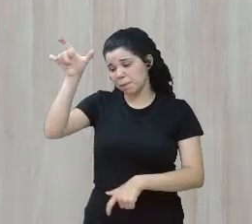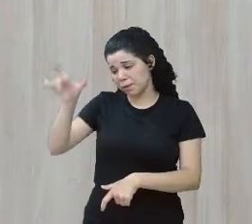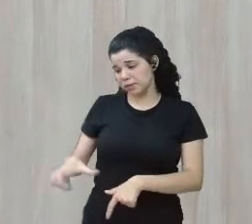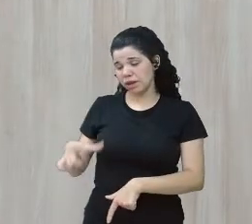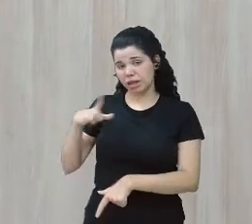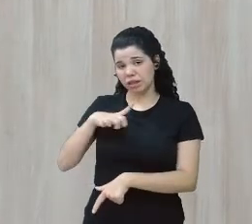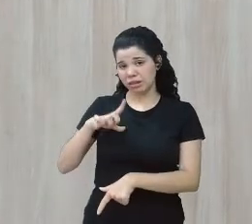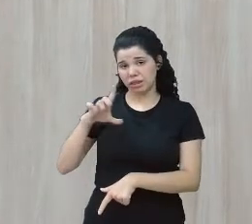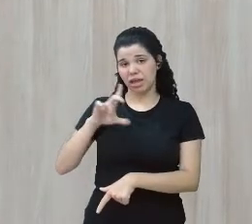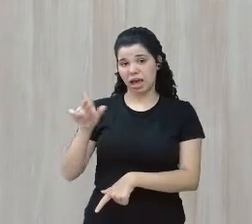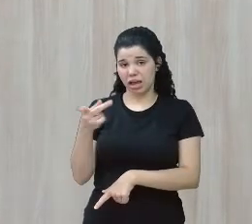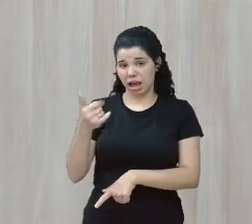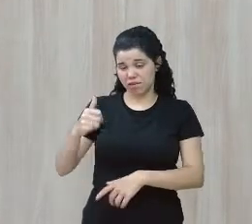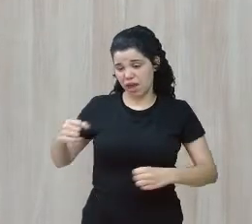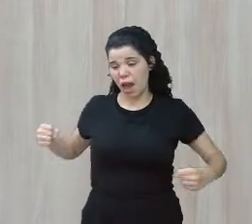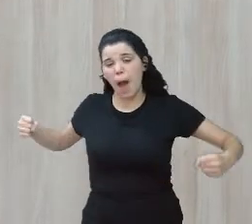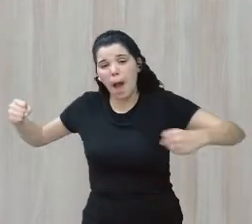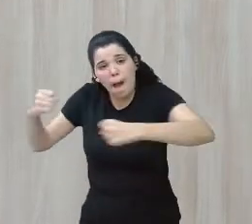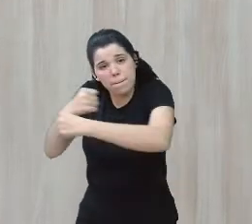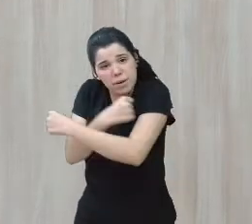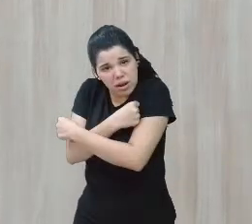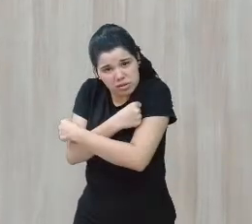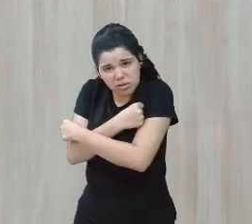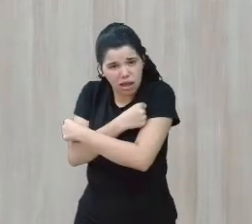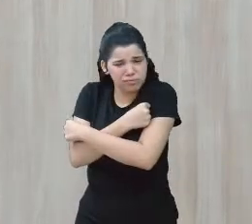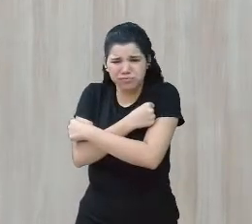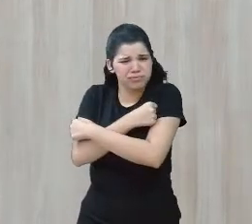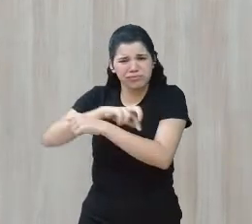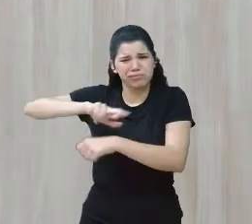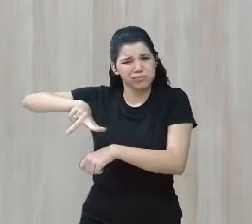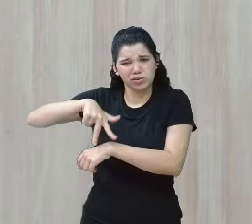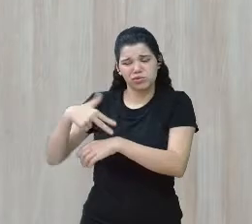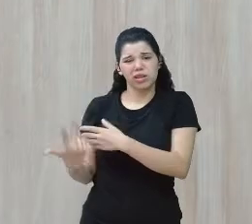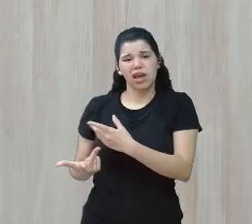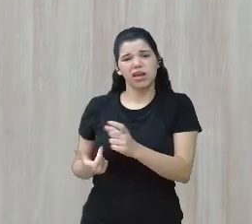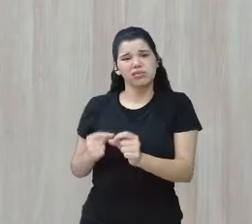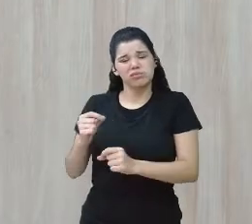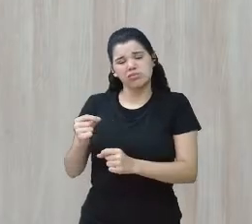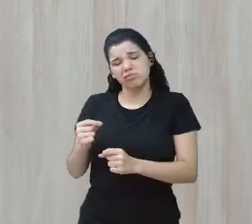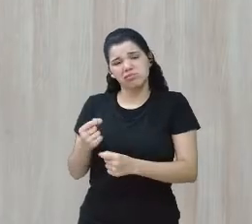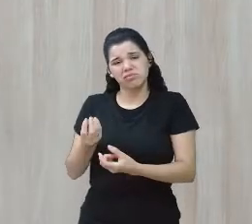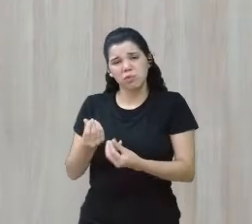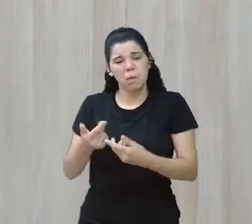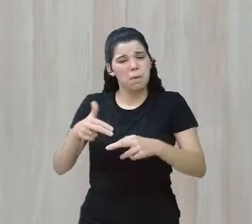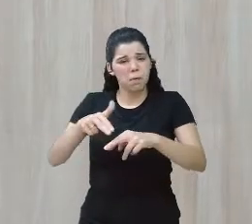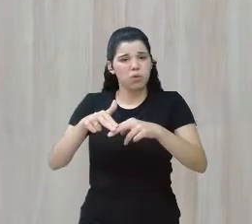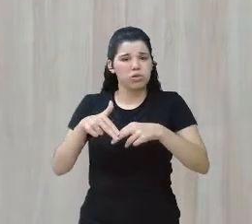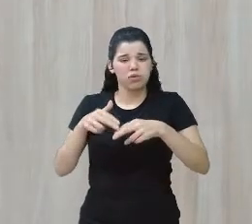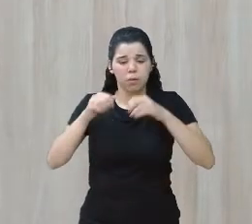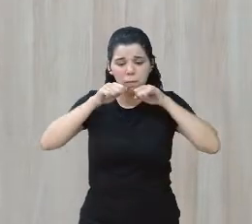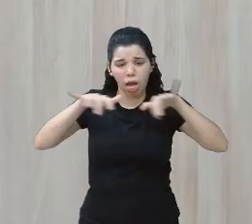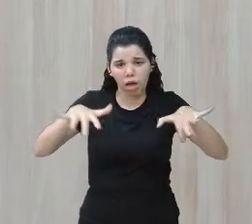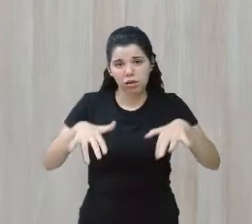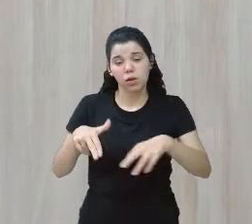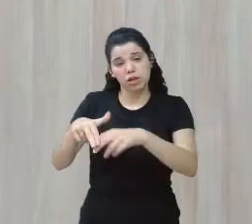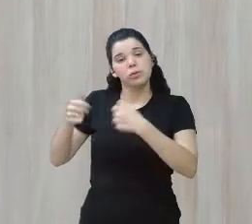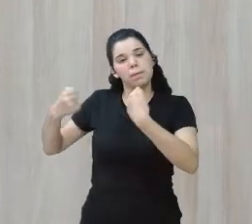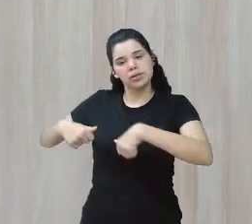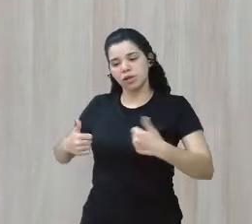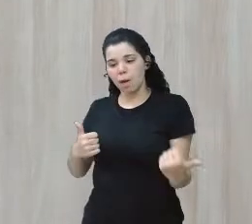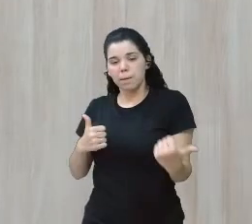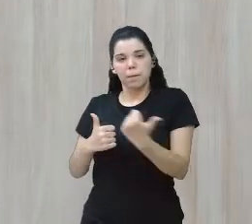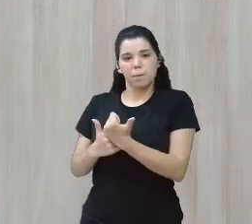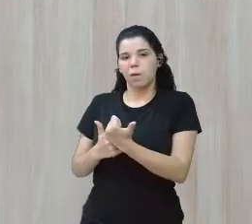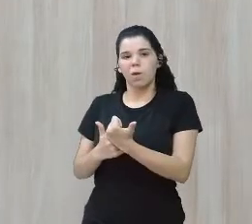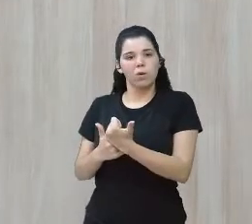são portadoras do vírus ou que já estão com a doença, são pessoas que estão carentes, precisando de um abraço, de um apoio. Então, dessa